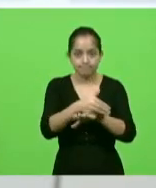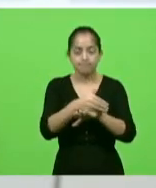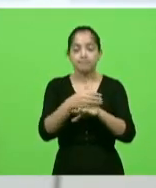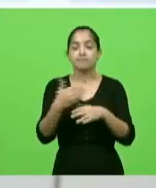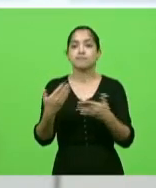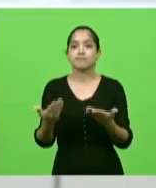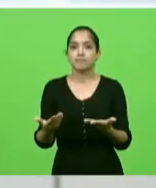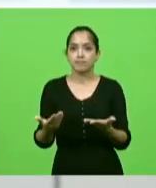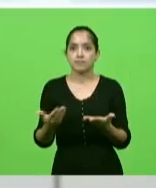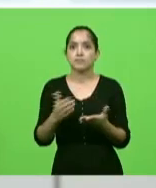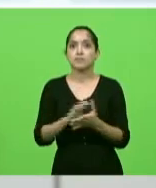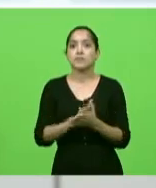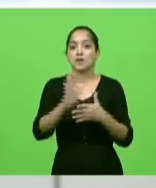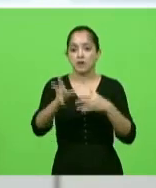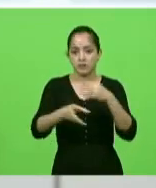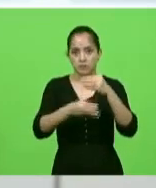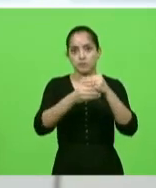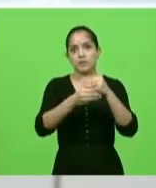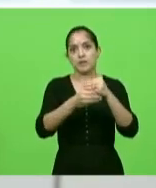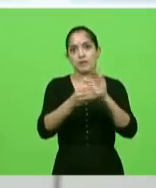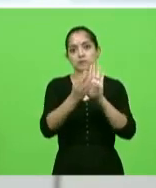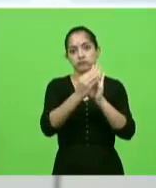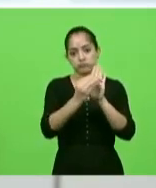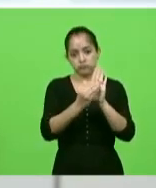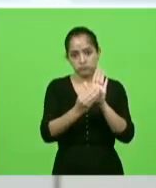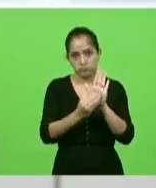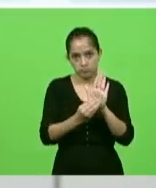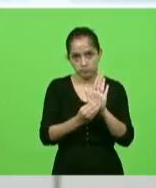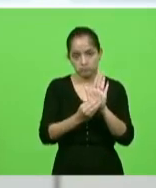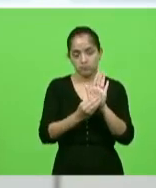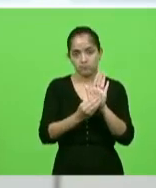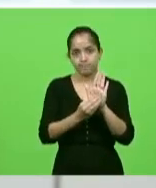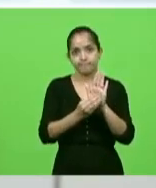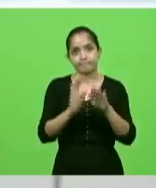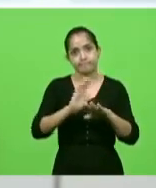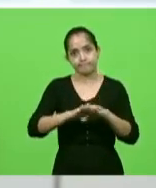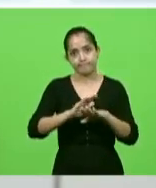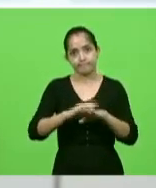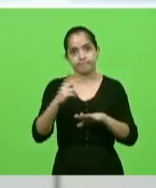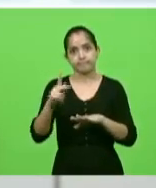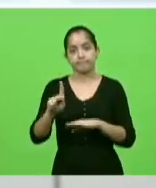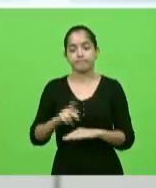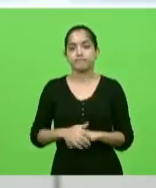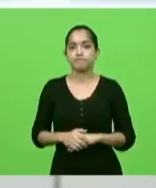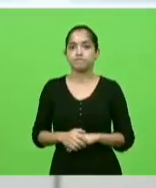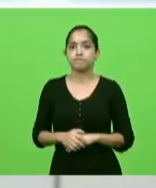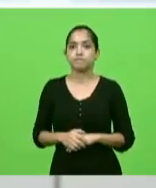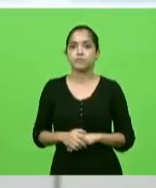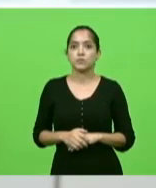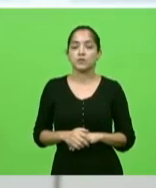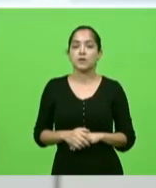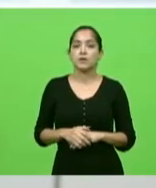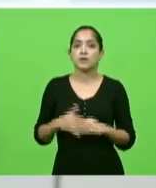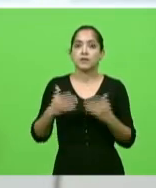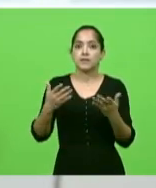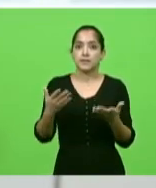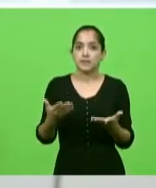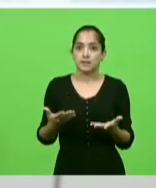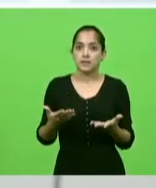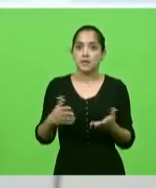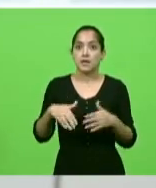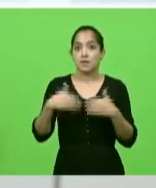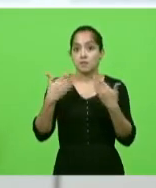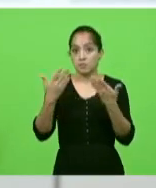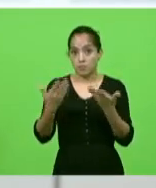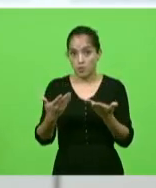conseguinte incorporam o indício da autoria a e esse refletido alguém mais embora